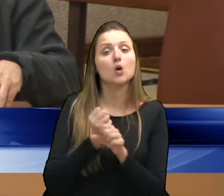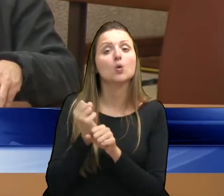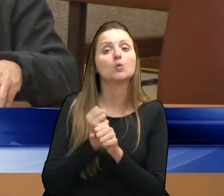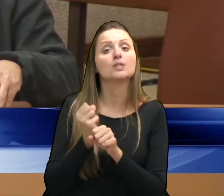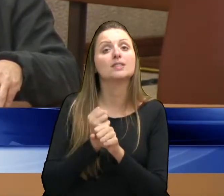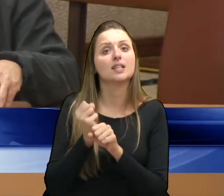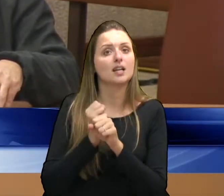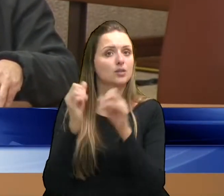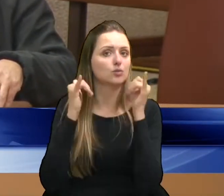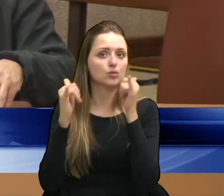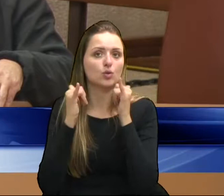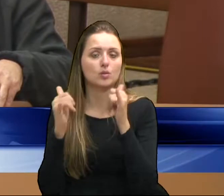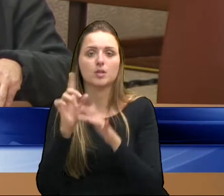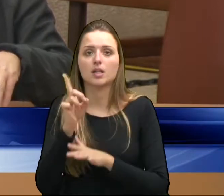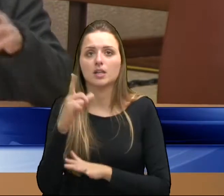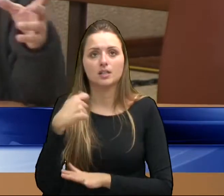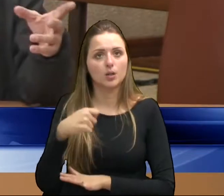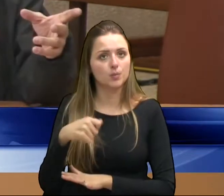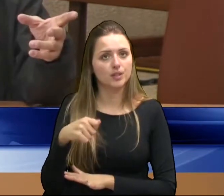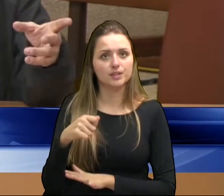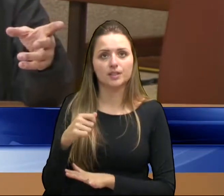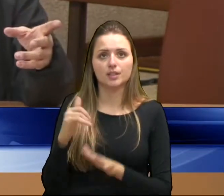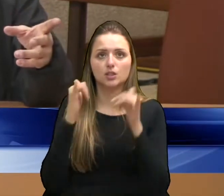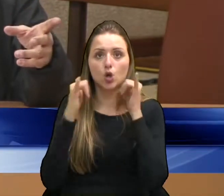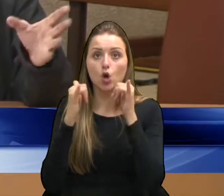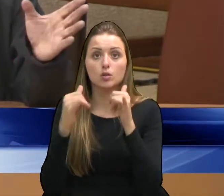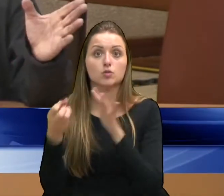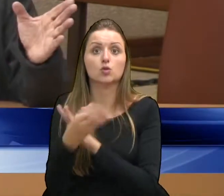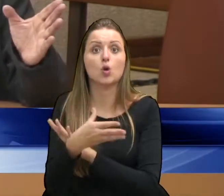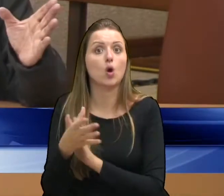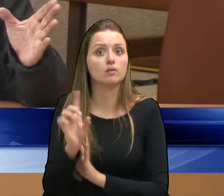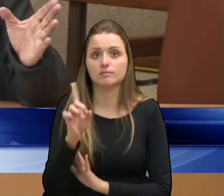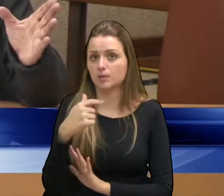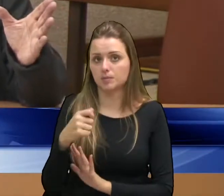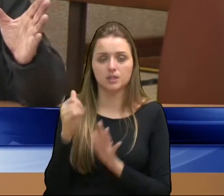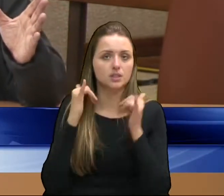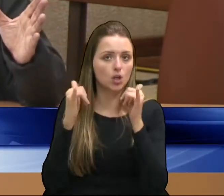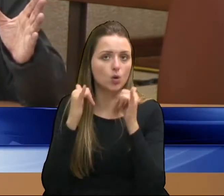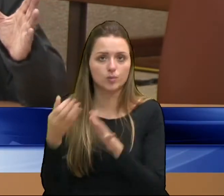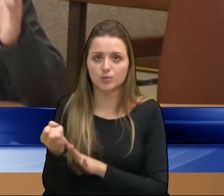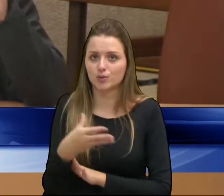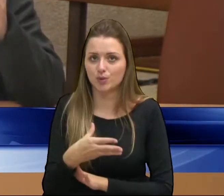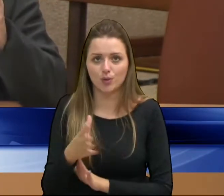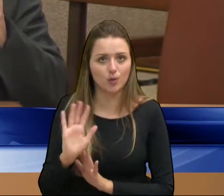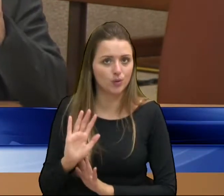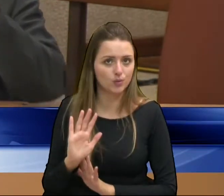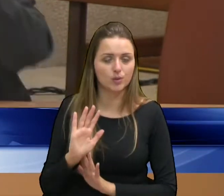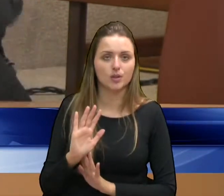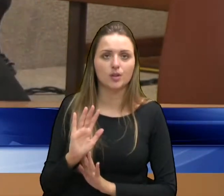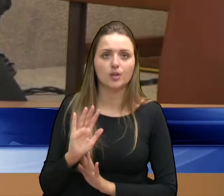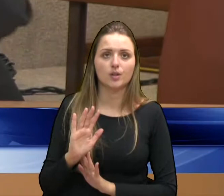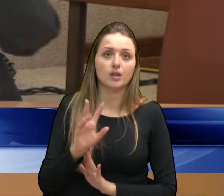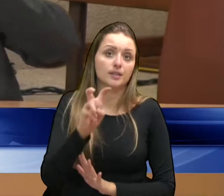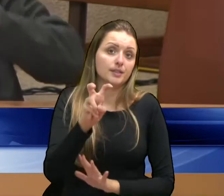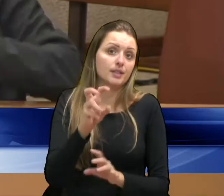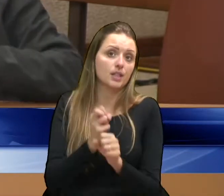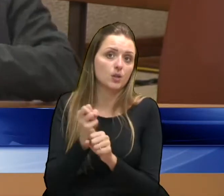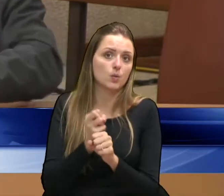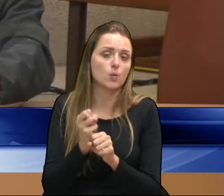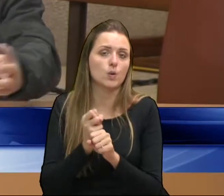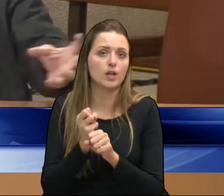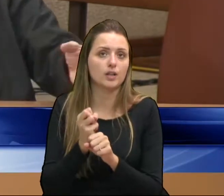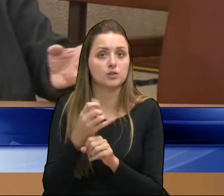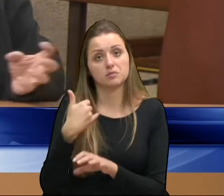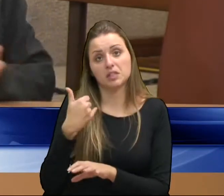precisa exigir transporte ônibus 0 quilômetro, não precisa, né? Fixa lá 5 anos de idade